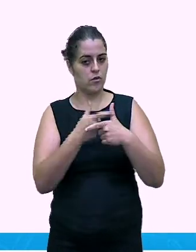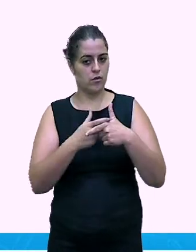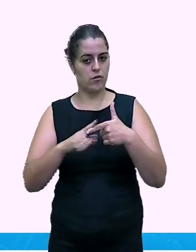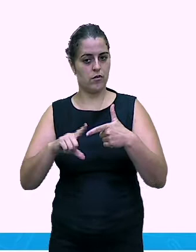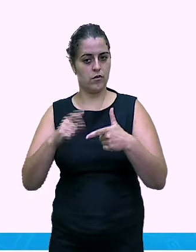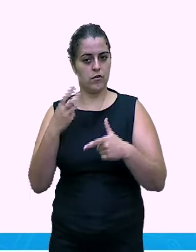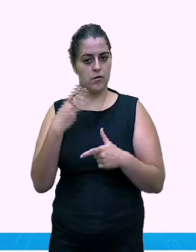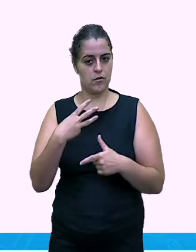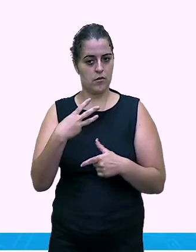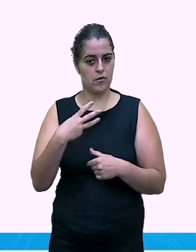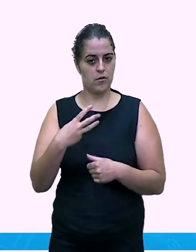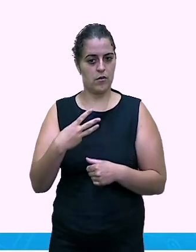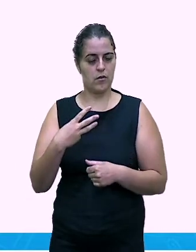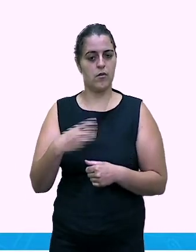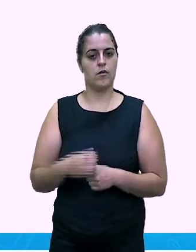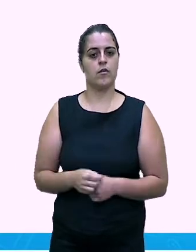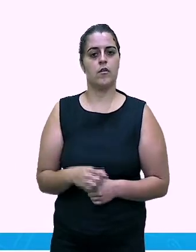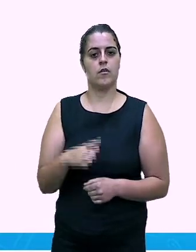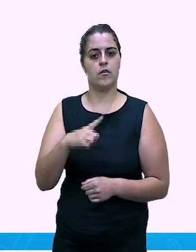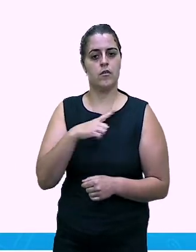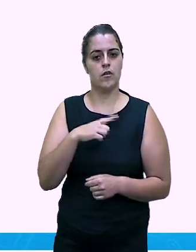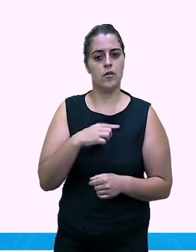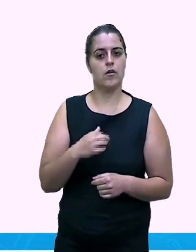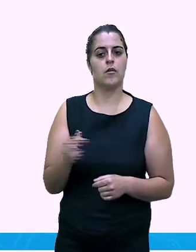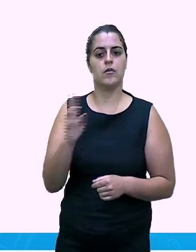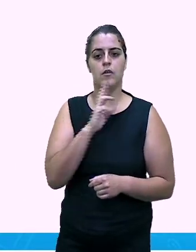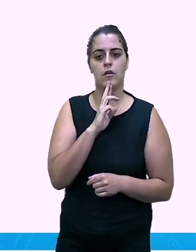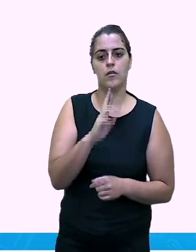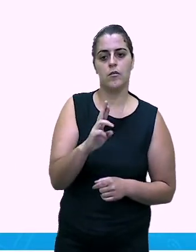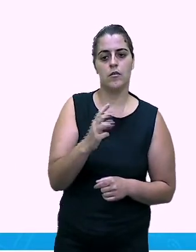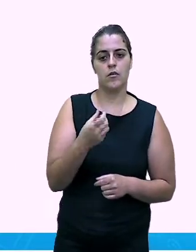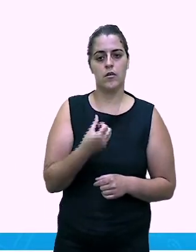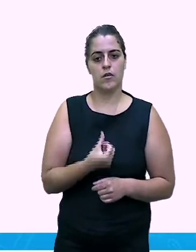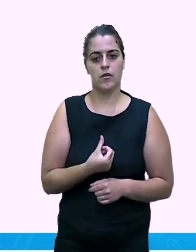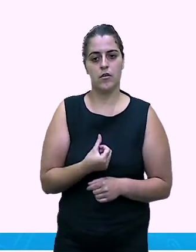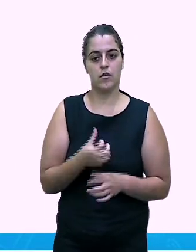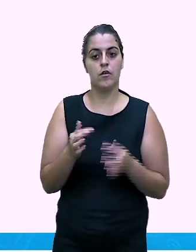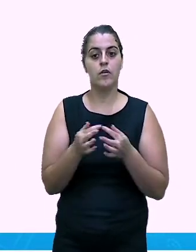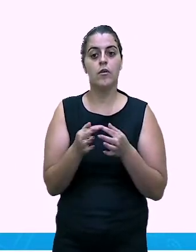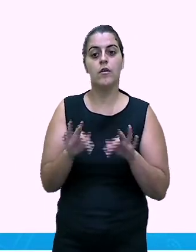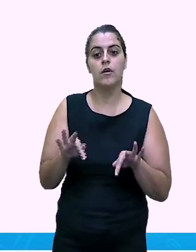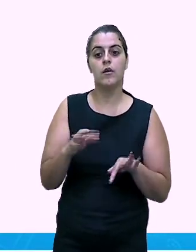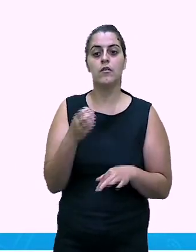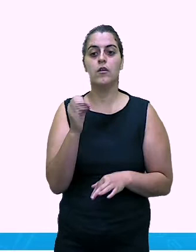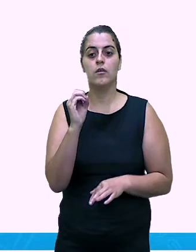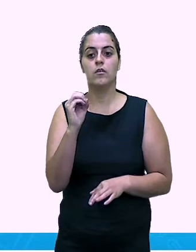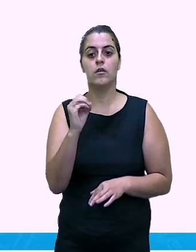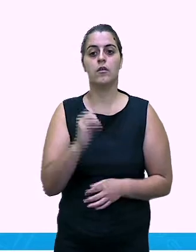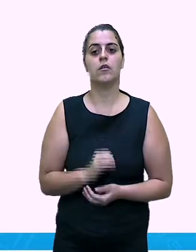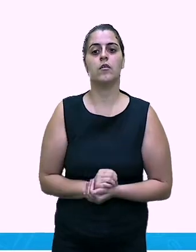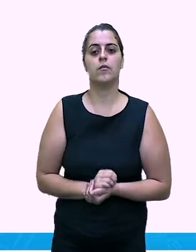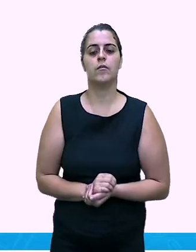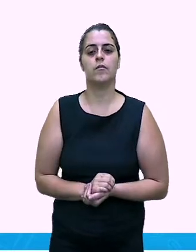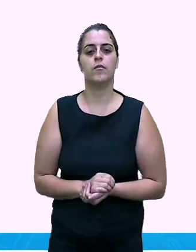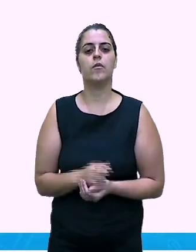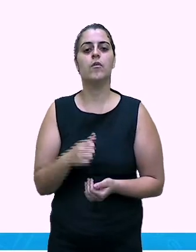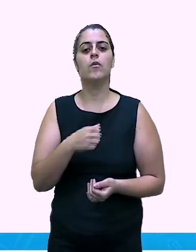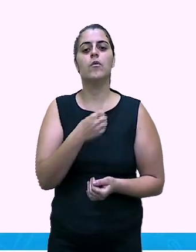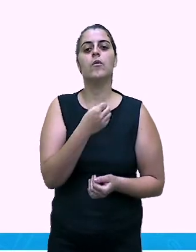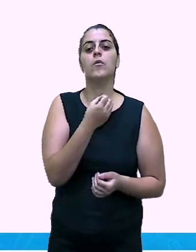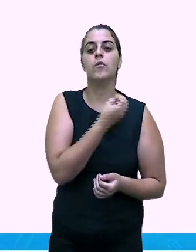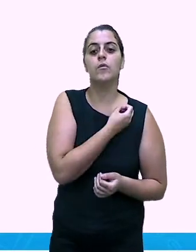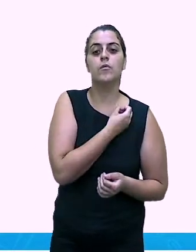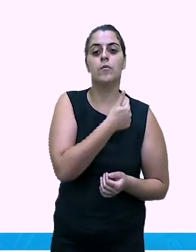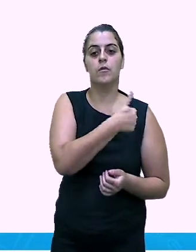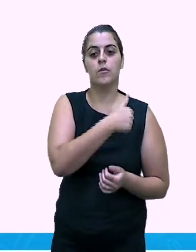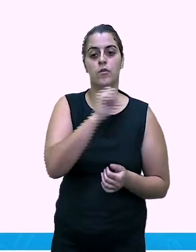por 3, né, nós temos aqui o resultado 6 e o resto 0. Então, o número 18, ele